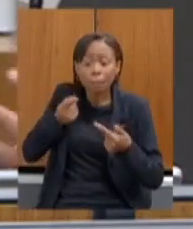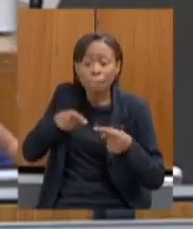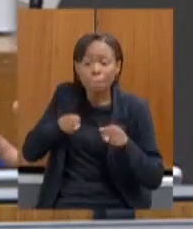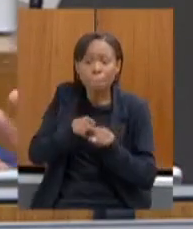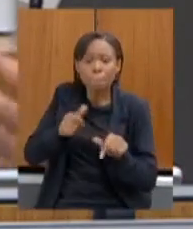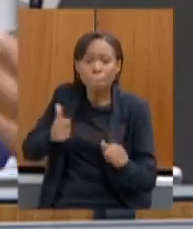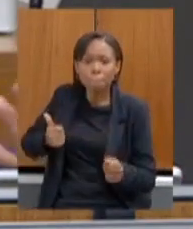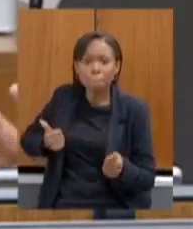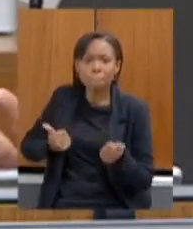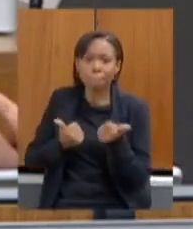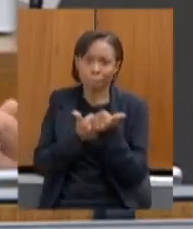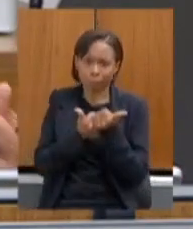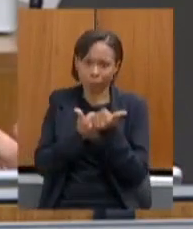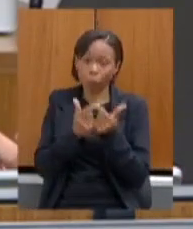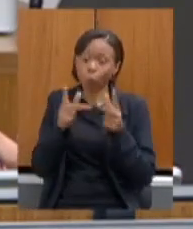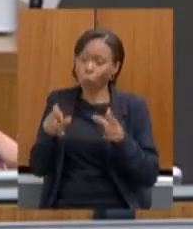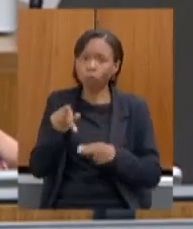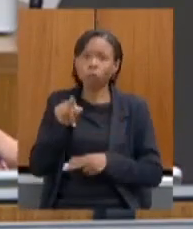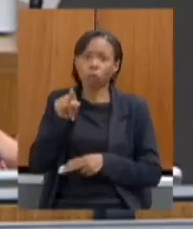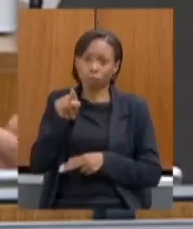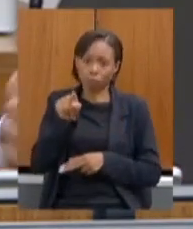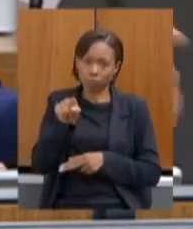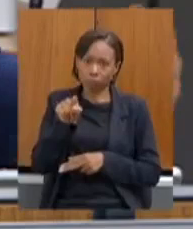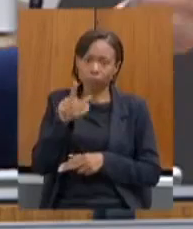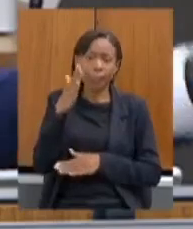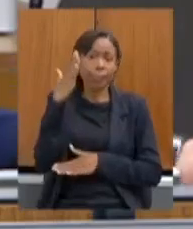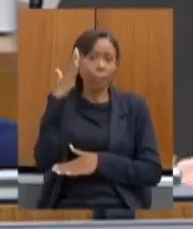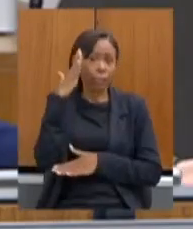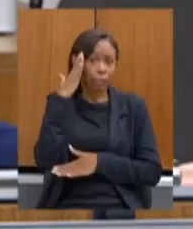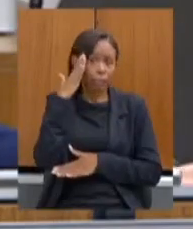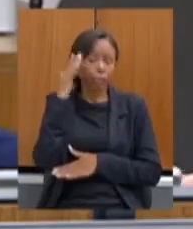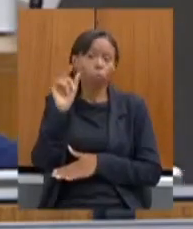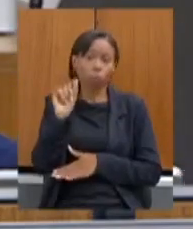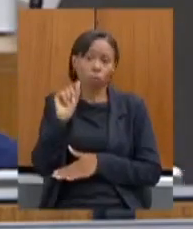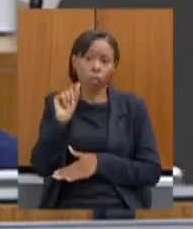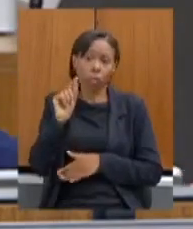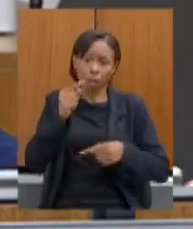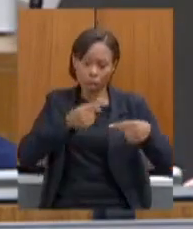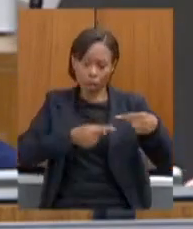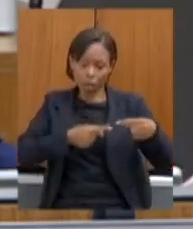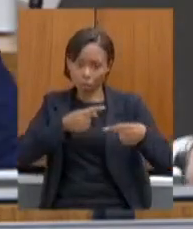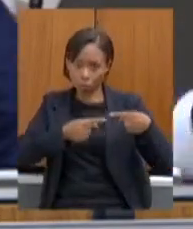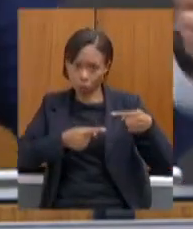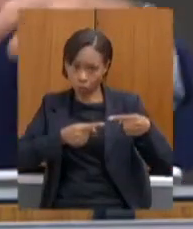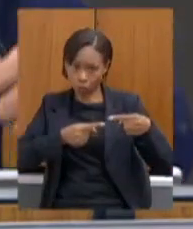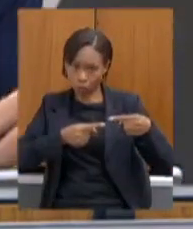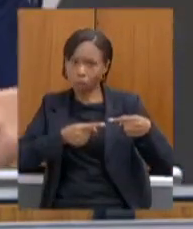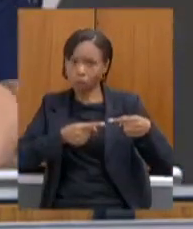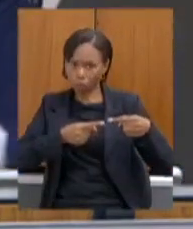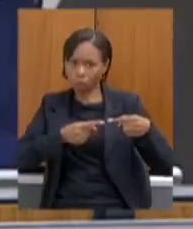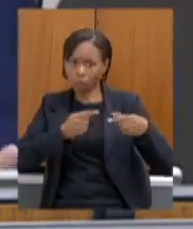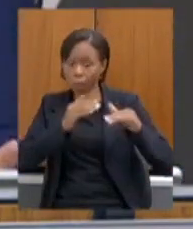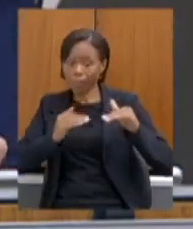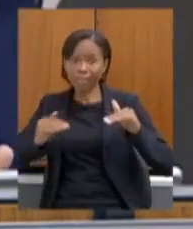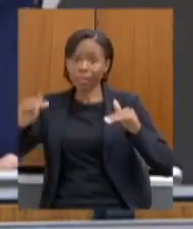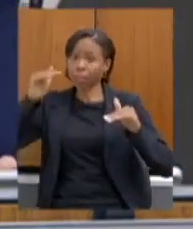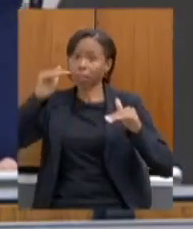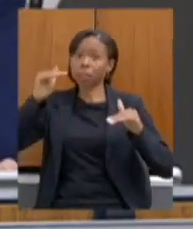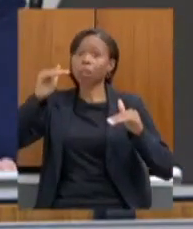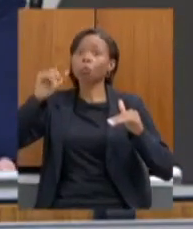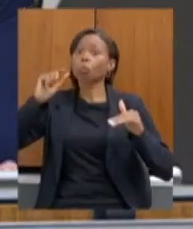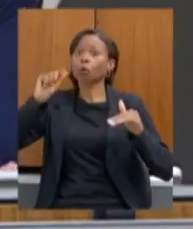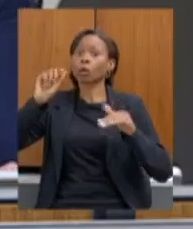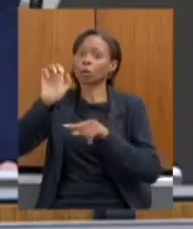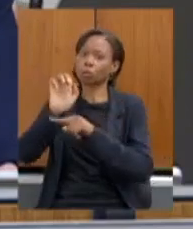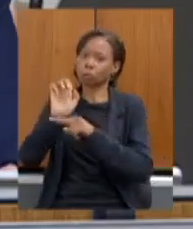acima da política do nosso Estado, está o nosso Estado. Nós precisamos de reerguer o